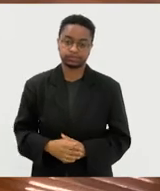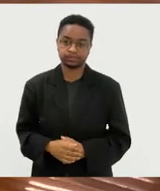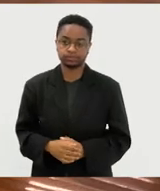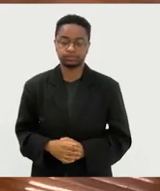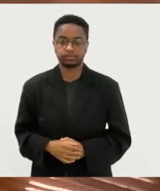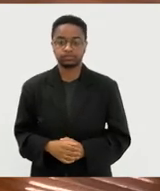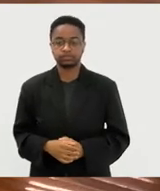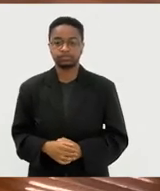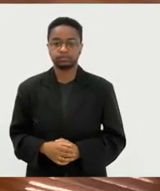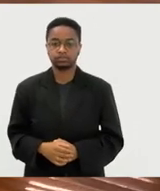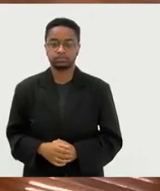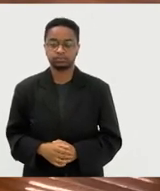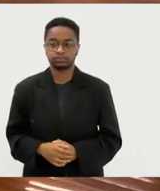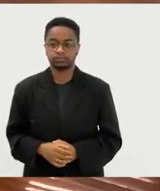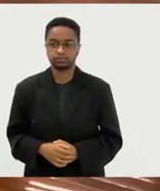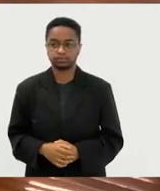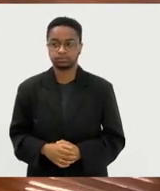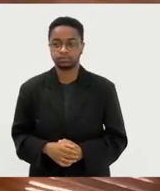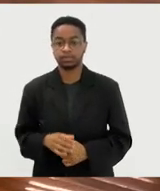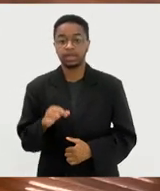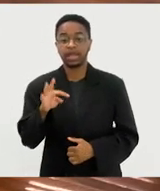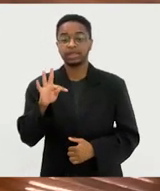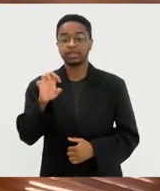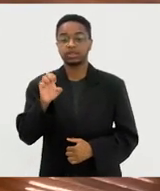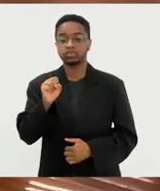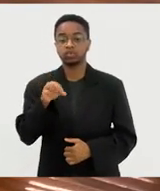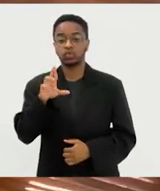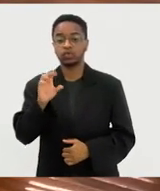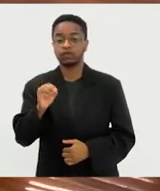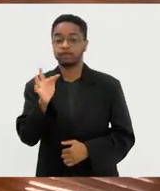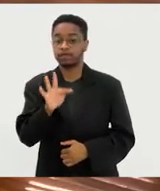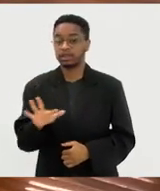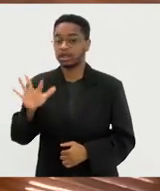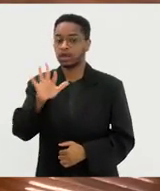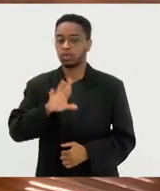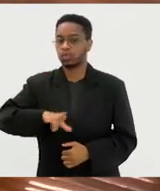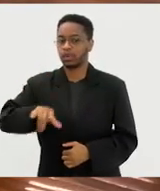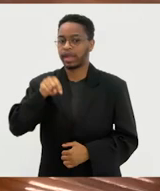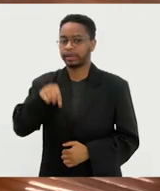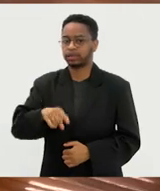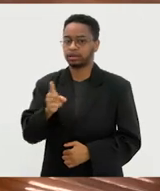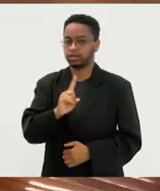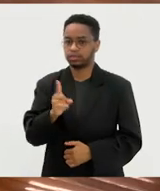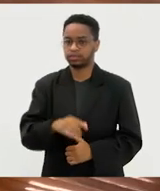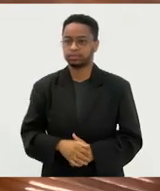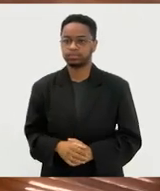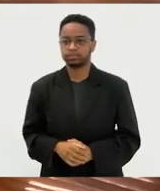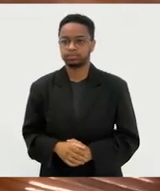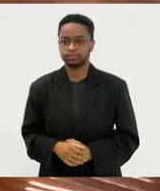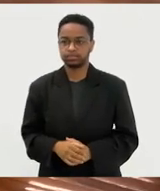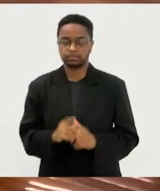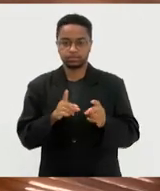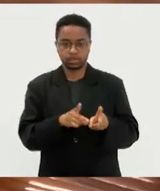Obrigado, deputado. Tesouro que eu estou falando, tesouro federal, não, tesouro daqui. Segue, Gustavo, por favor.